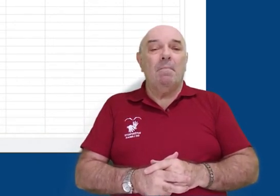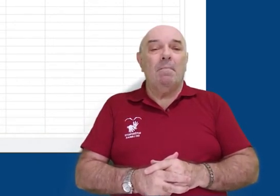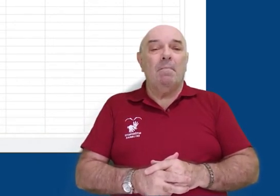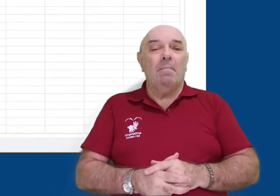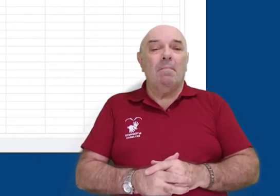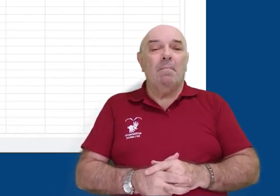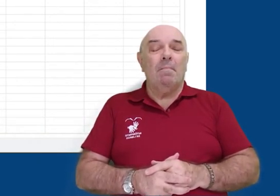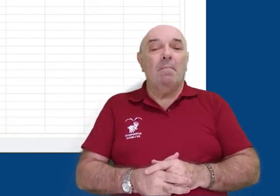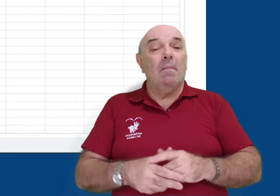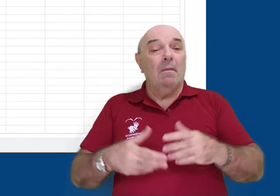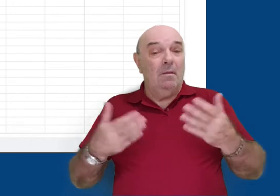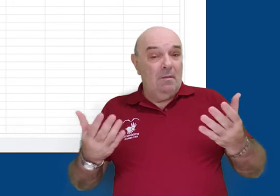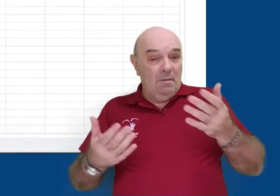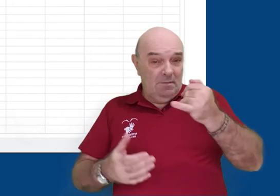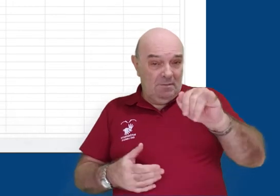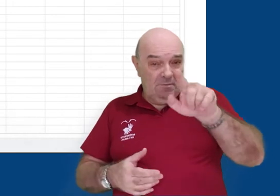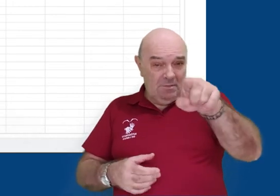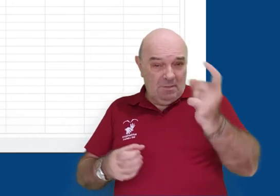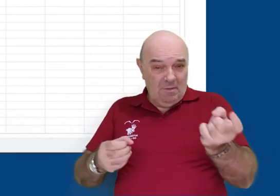que deseja filtrar